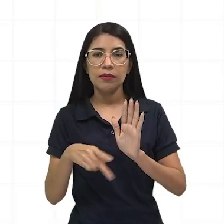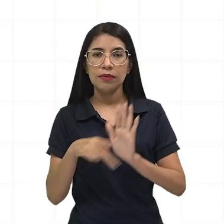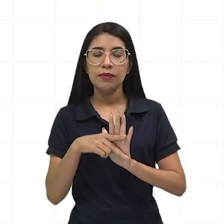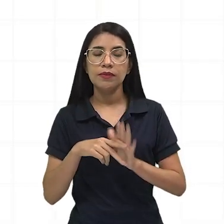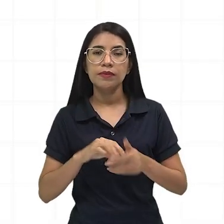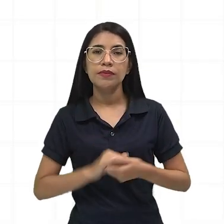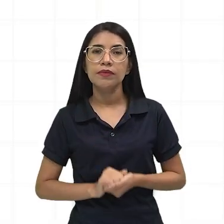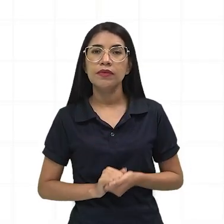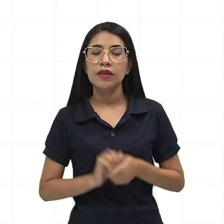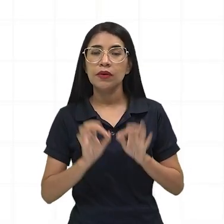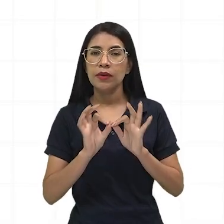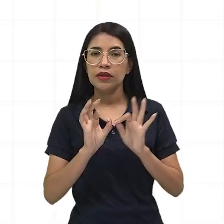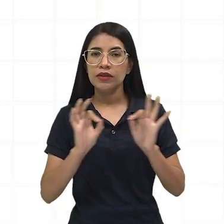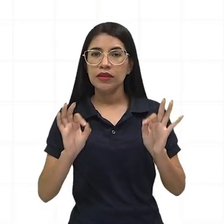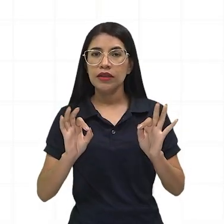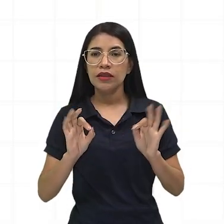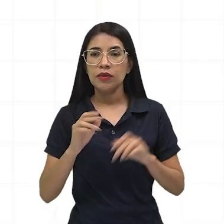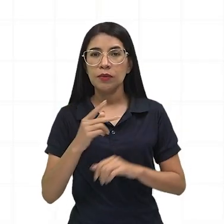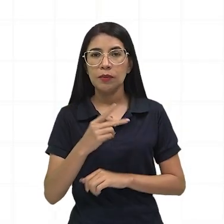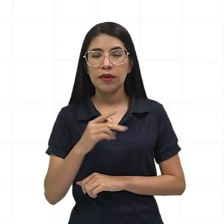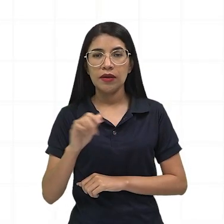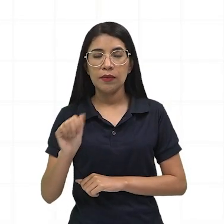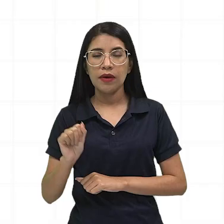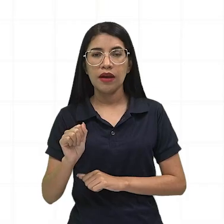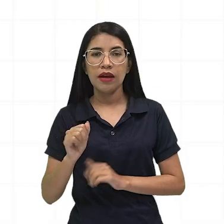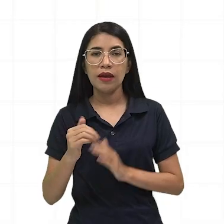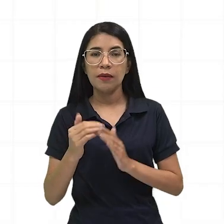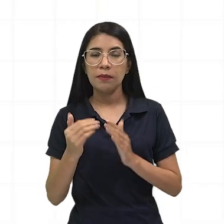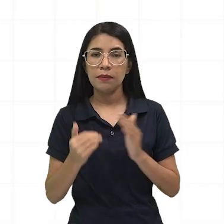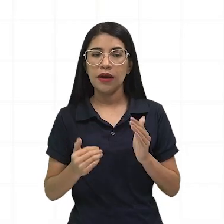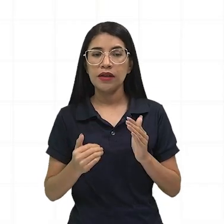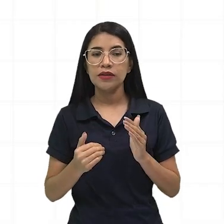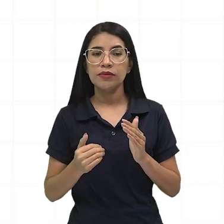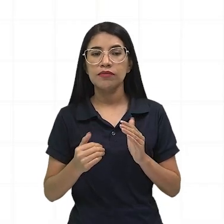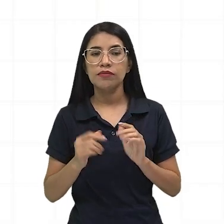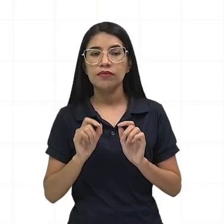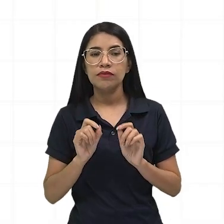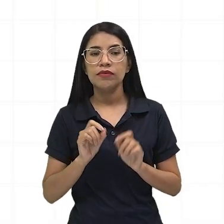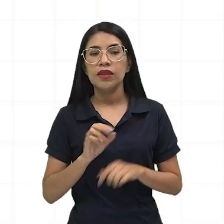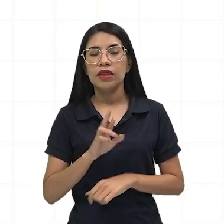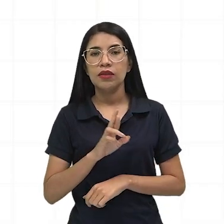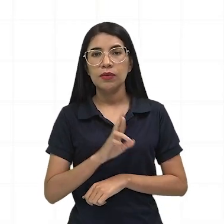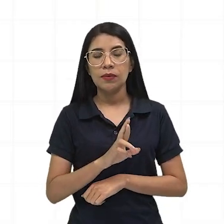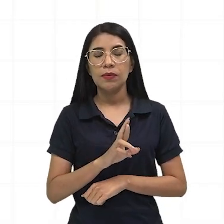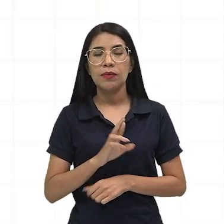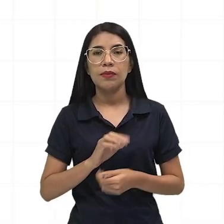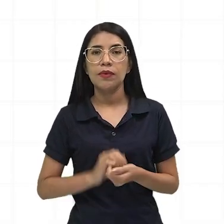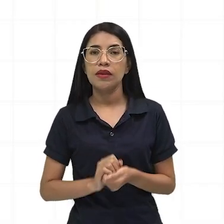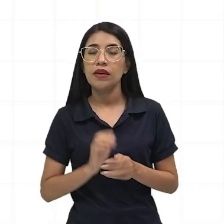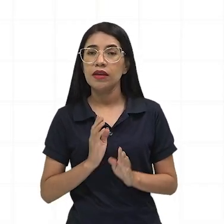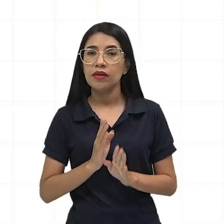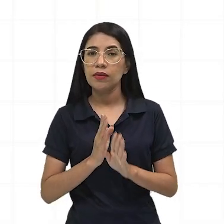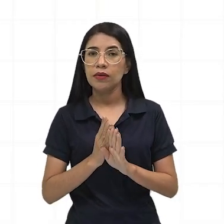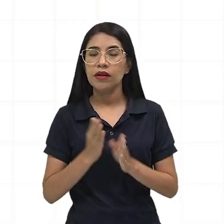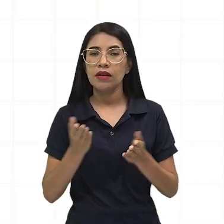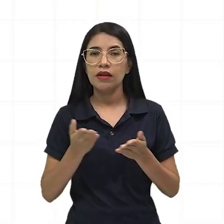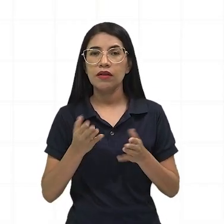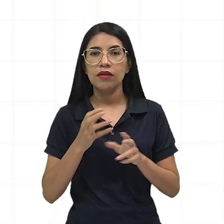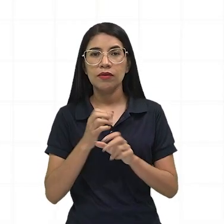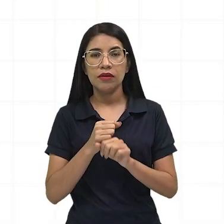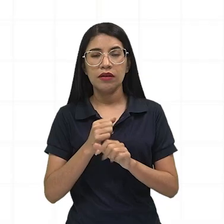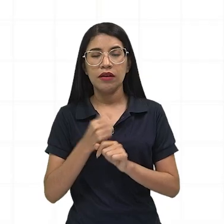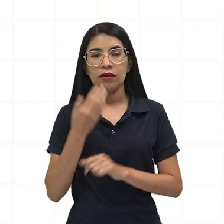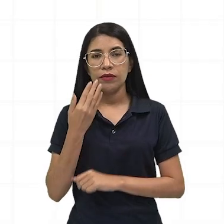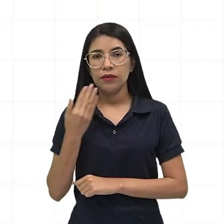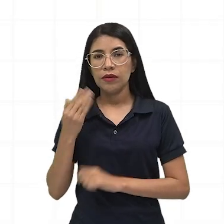distância entre A e P é menor ou igual a R, que é exatamente o que nós estamos